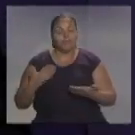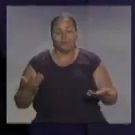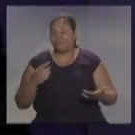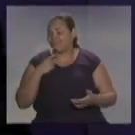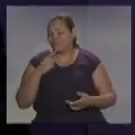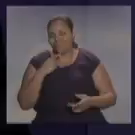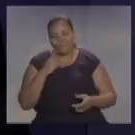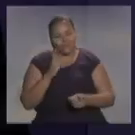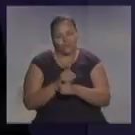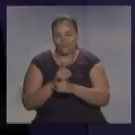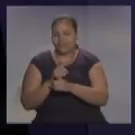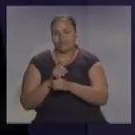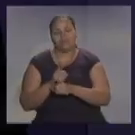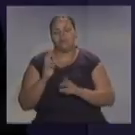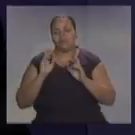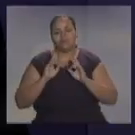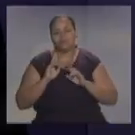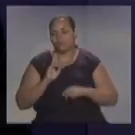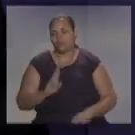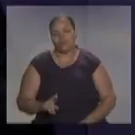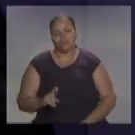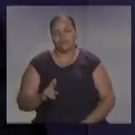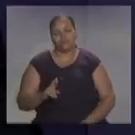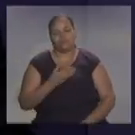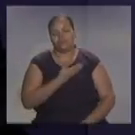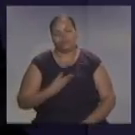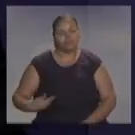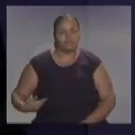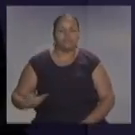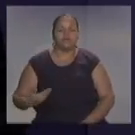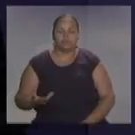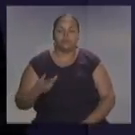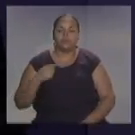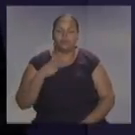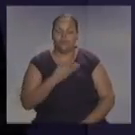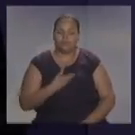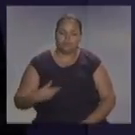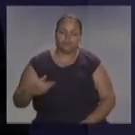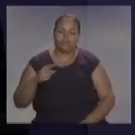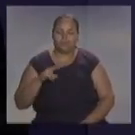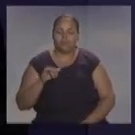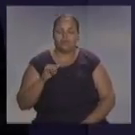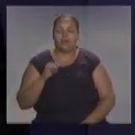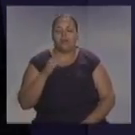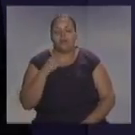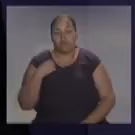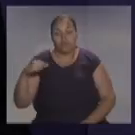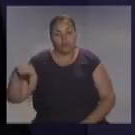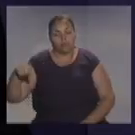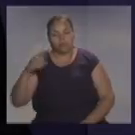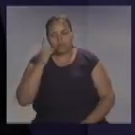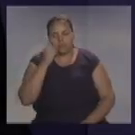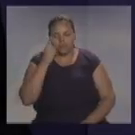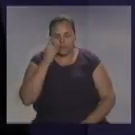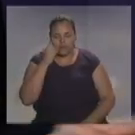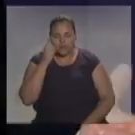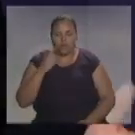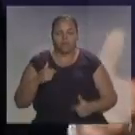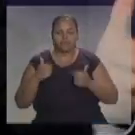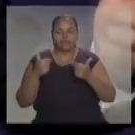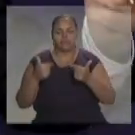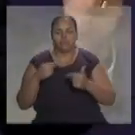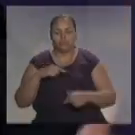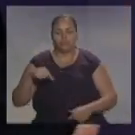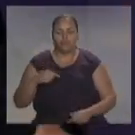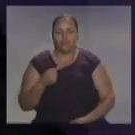não está encontrando uma resposta efetiva do Executivo. Então, logo, logo o governador vai ter um movimento muito sério desse parlamento, porque nós